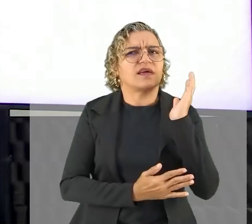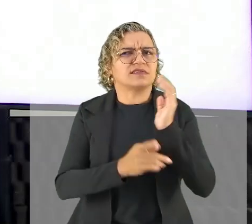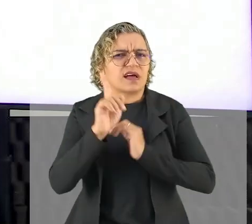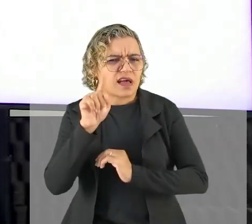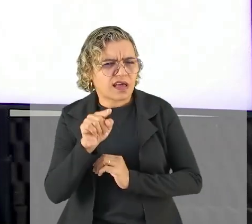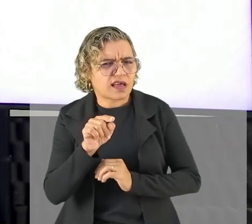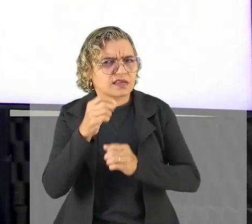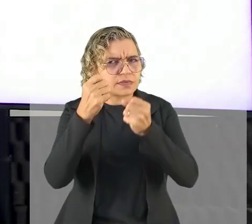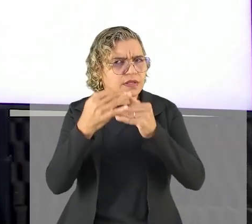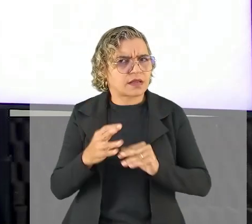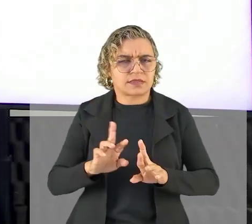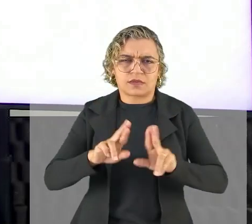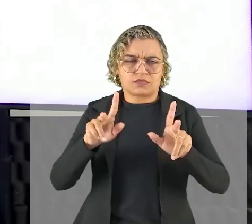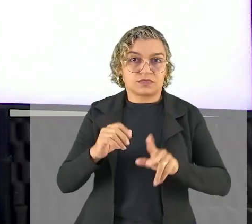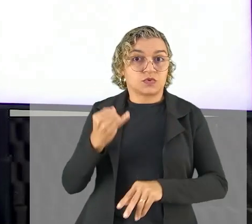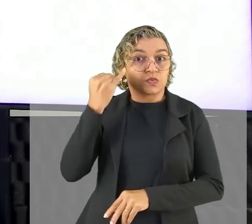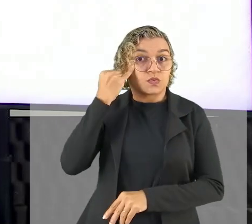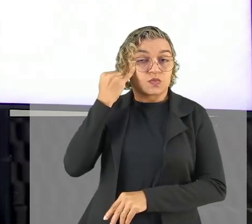Kant